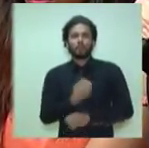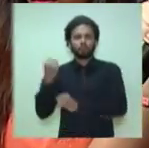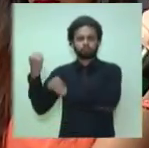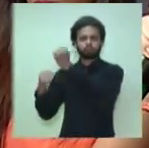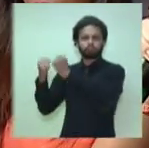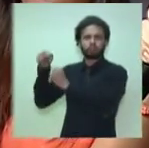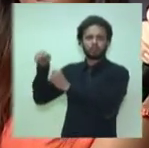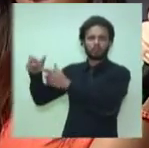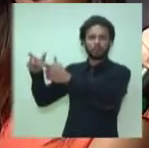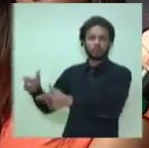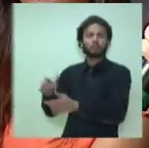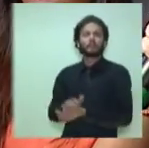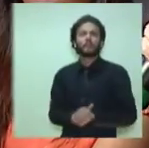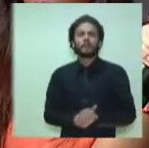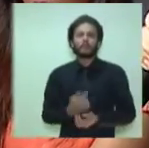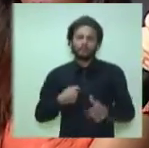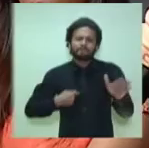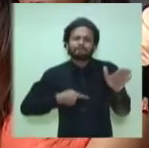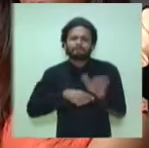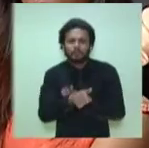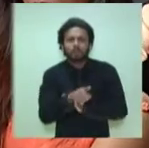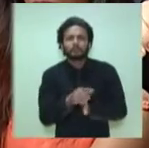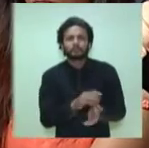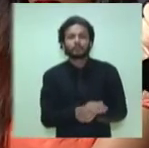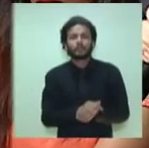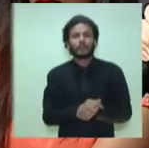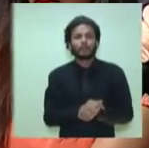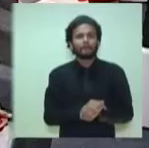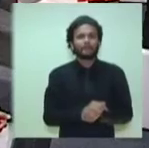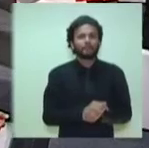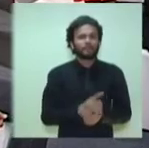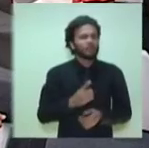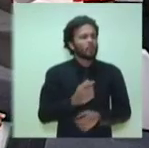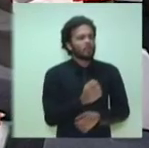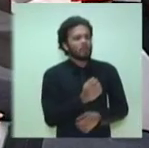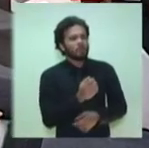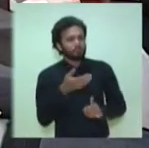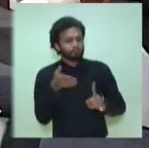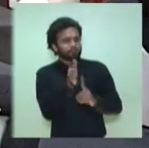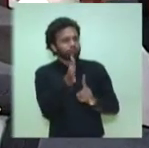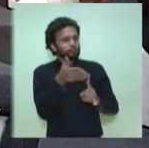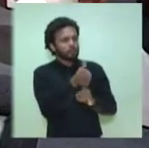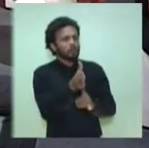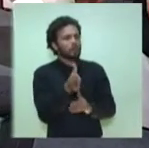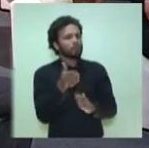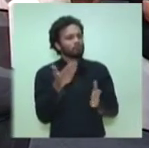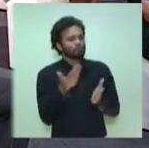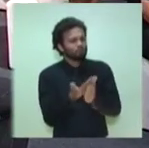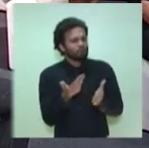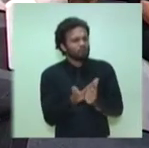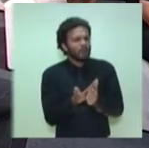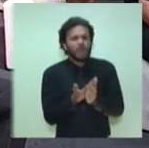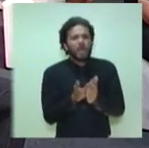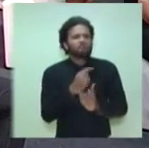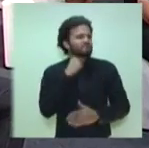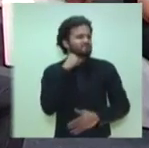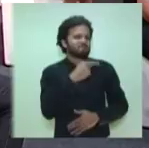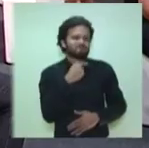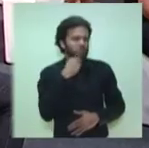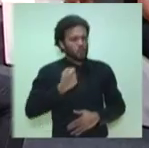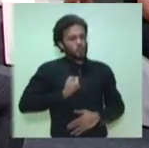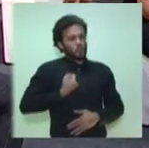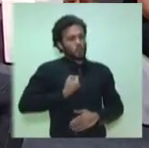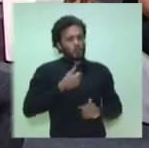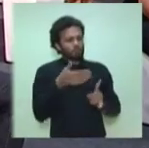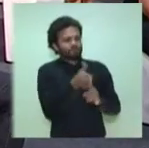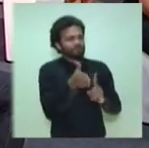A minha pergunta é a seguinte. A quantidade de passes para os estudantes não está sendo suficiente para suprir a